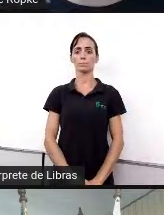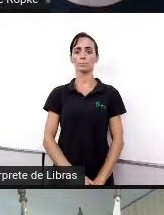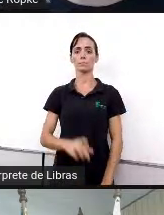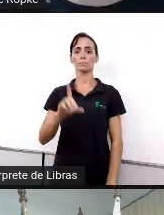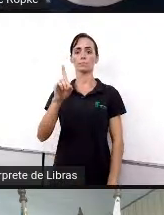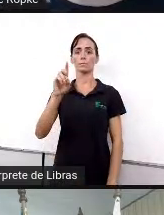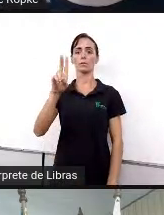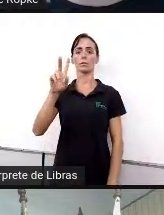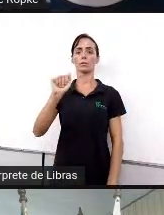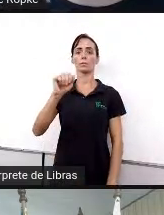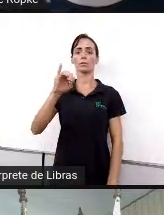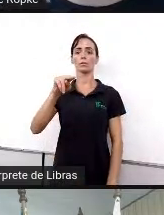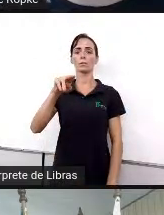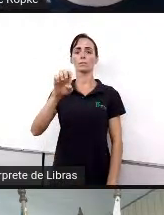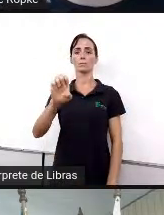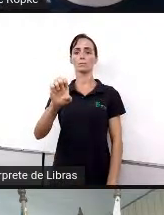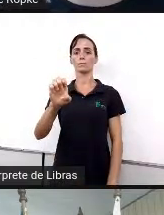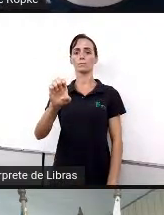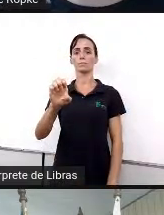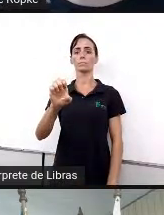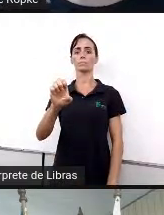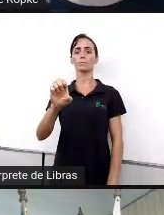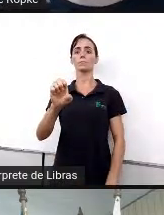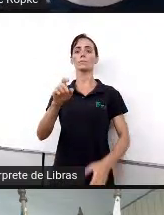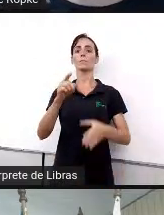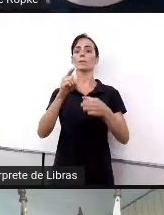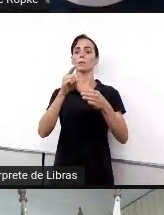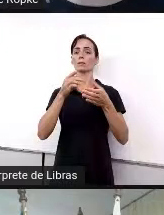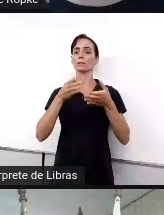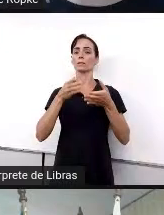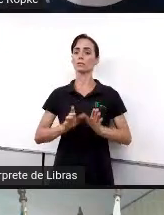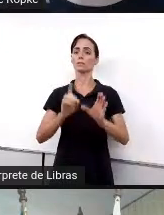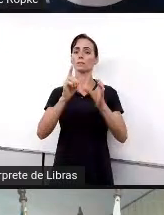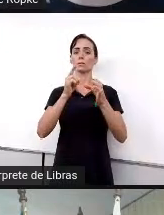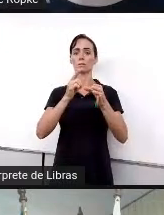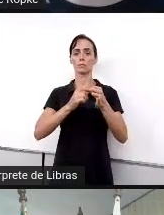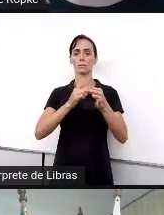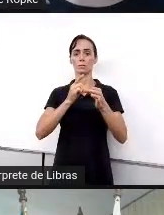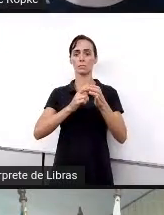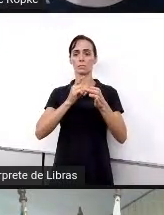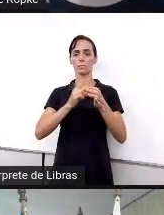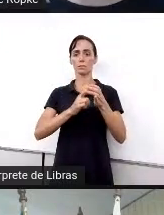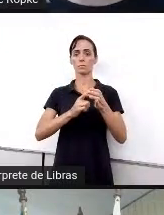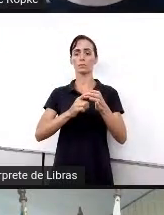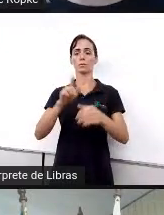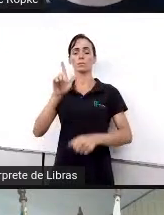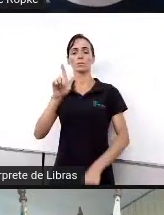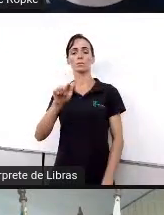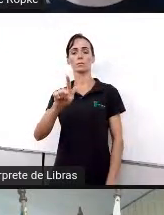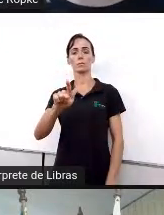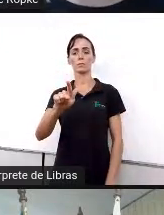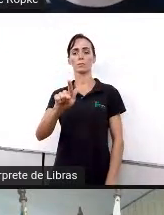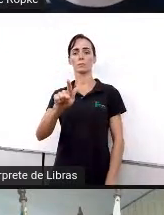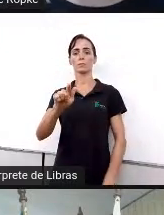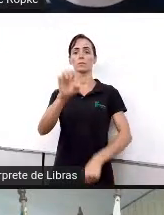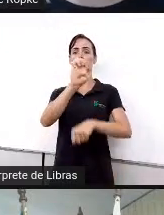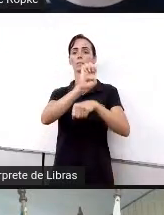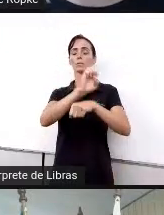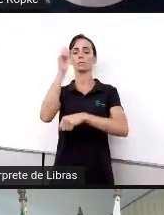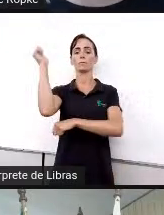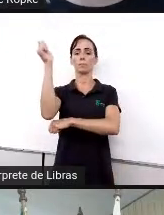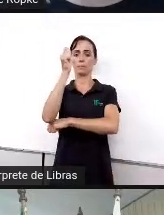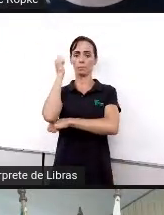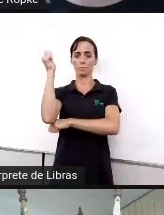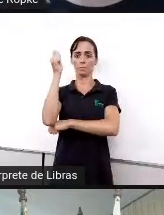Divane Assunção da Silva, natural da cidade de Giruá, estado do Rio Grande do